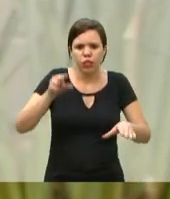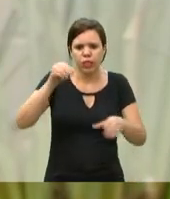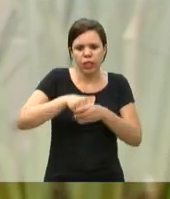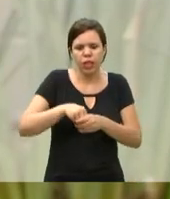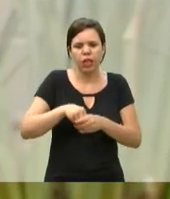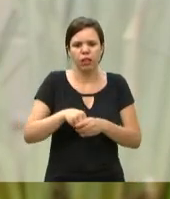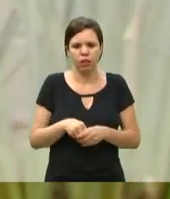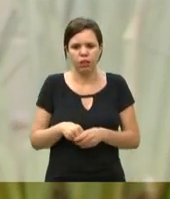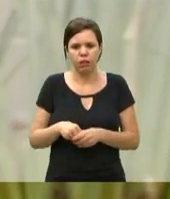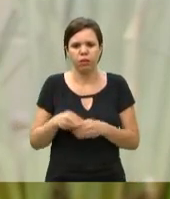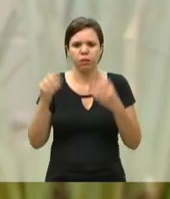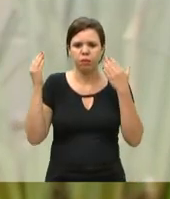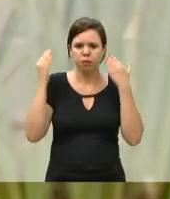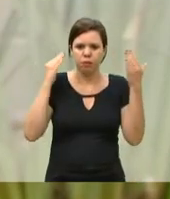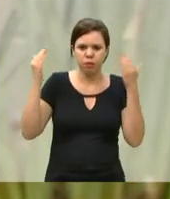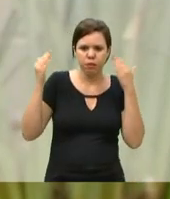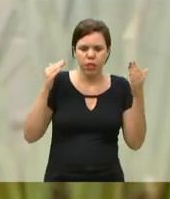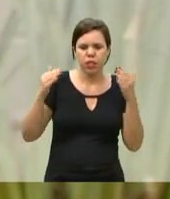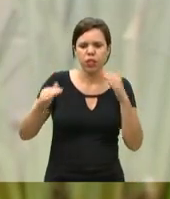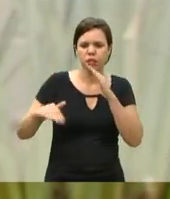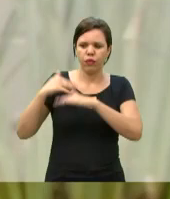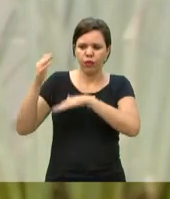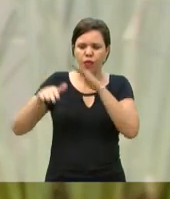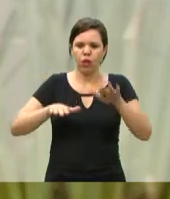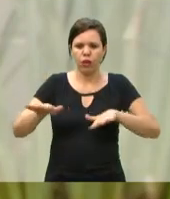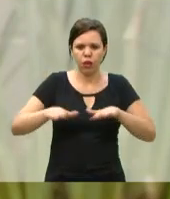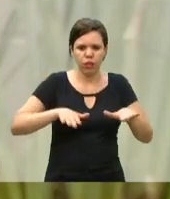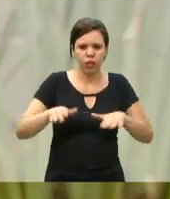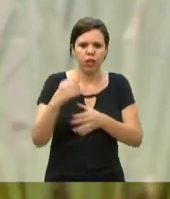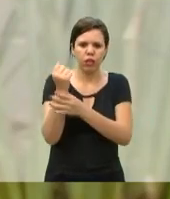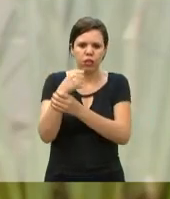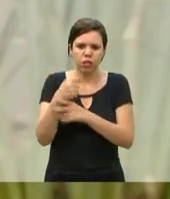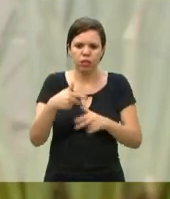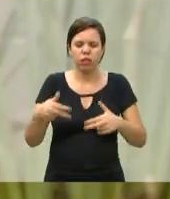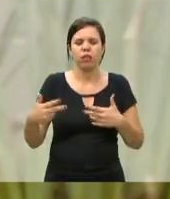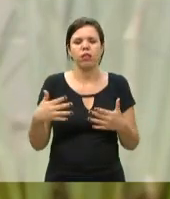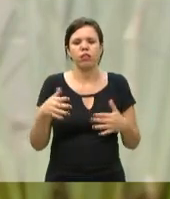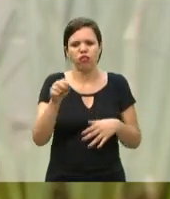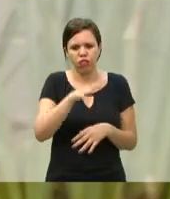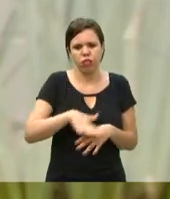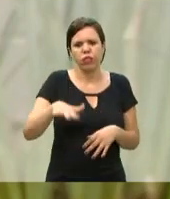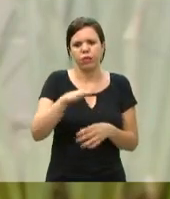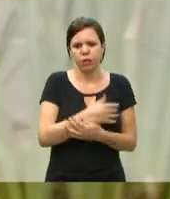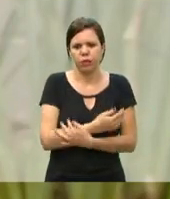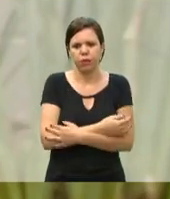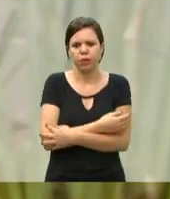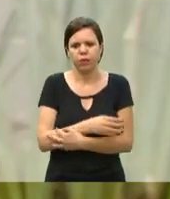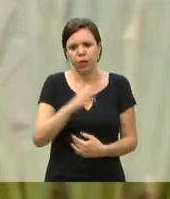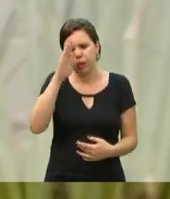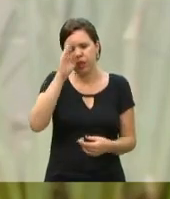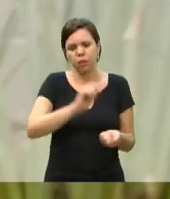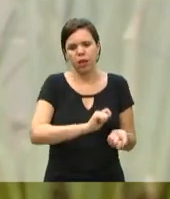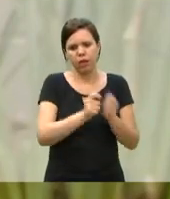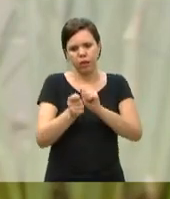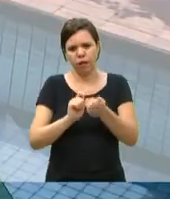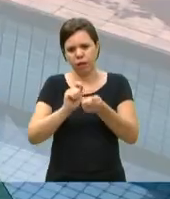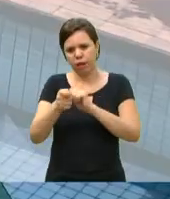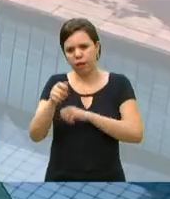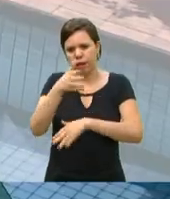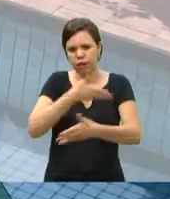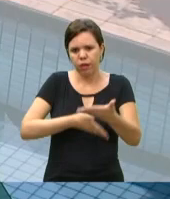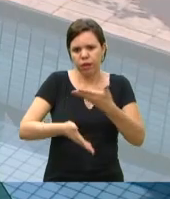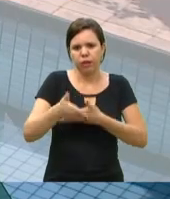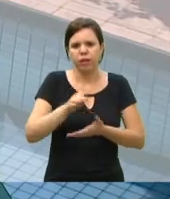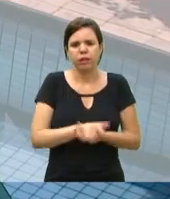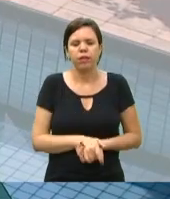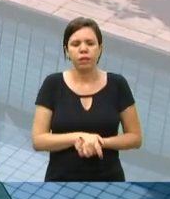Que vai desenvolver o quê? Toda a coordenação motora, né, de uma forma geral, mas principalmente adaptação nesse meio,